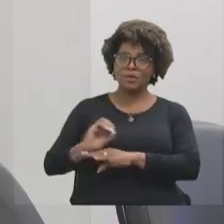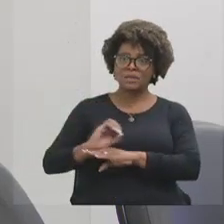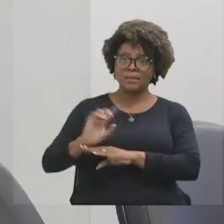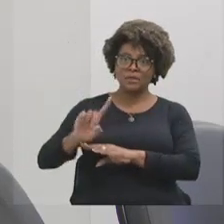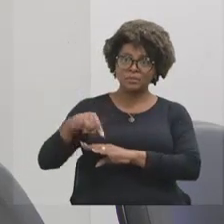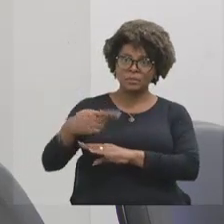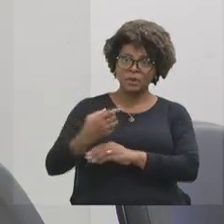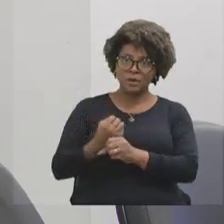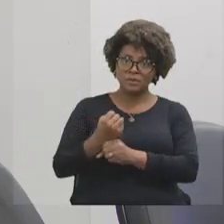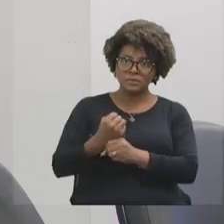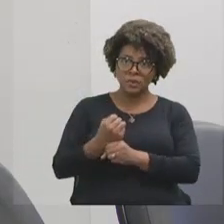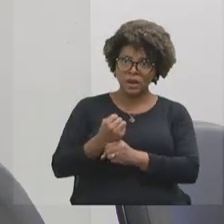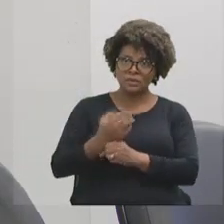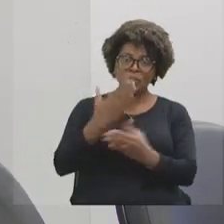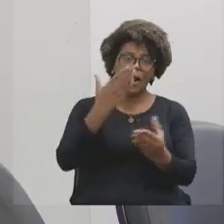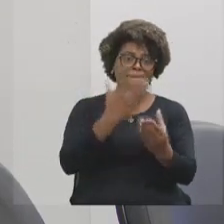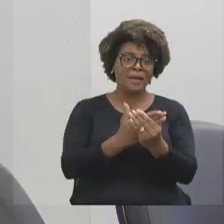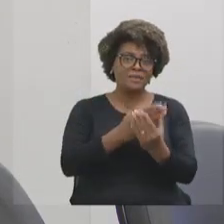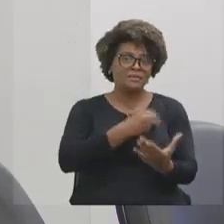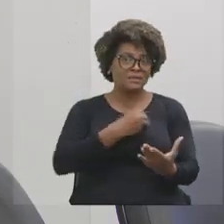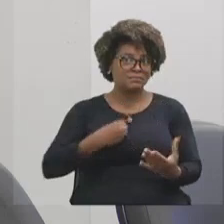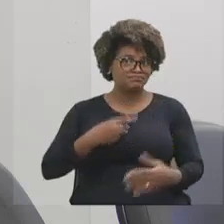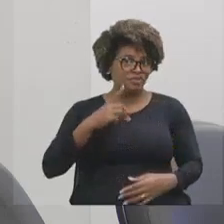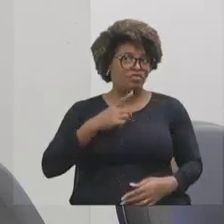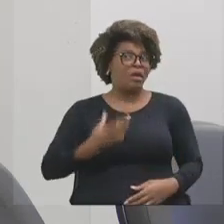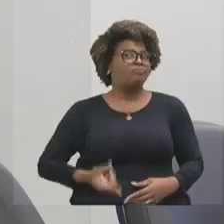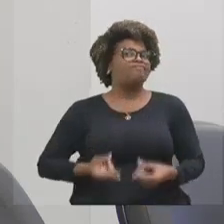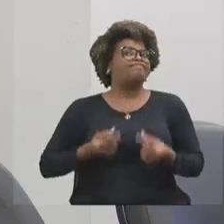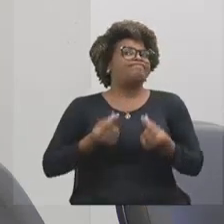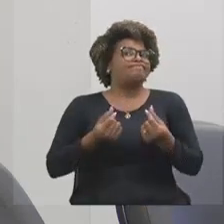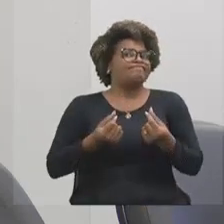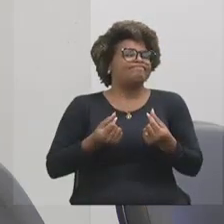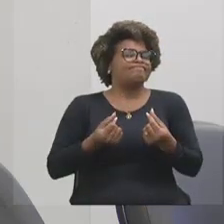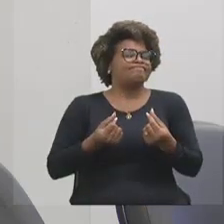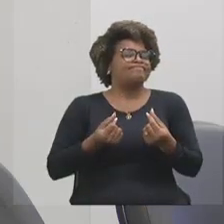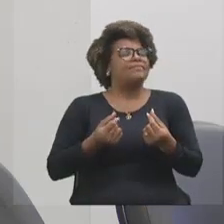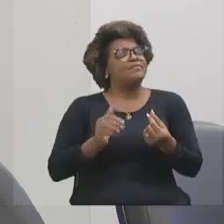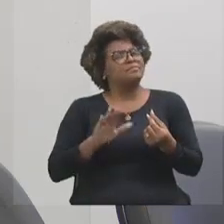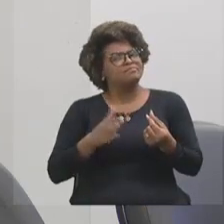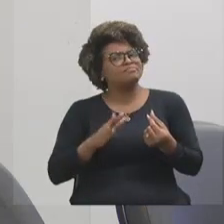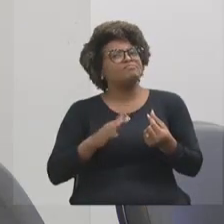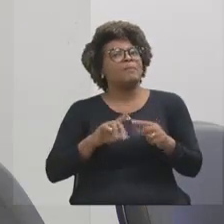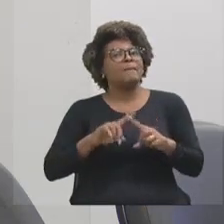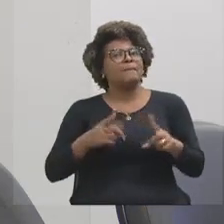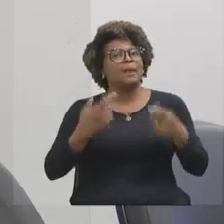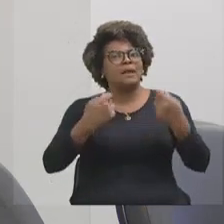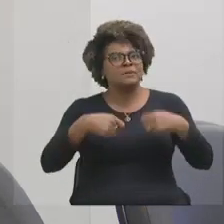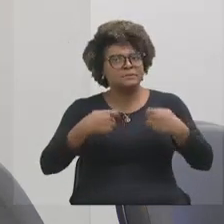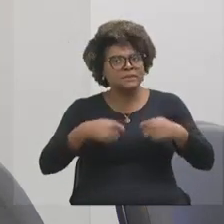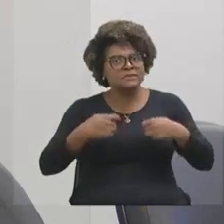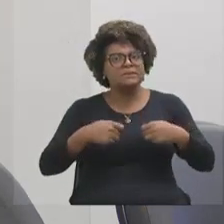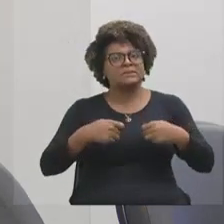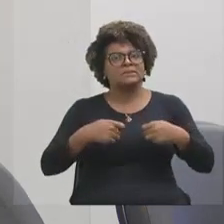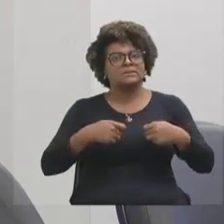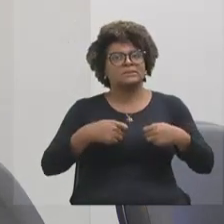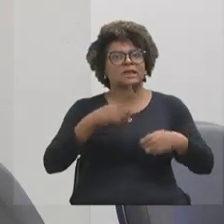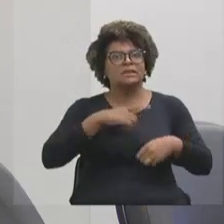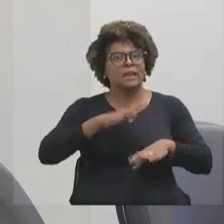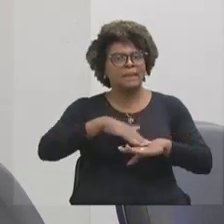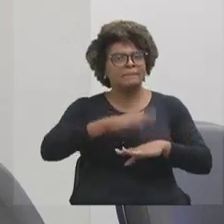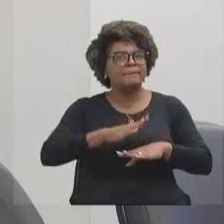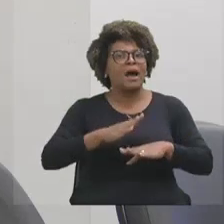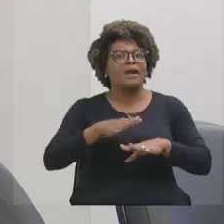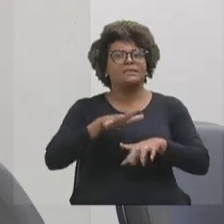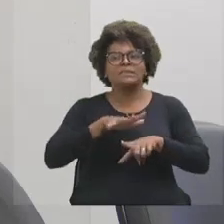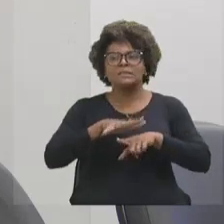tem até um valor razoável mas que a gente precisa de ter esse foco os municípios cada vez mais tem mais demandas de pessoas com autismo